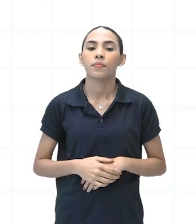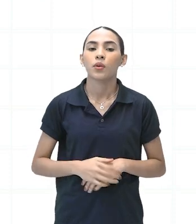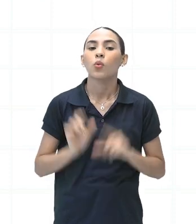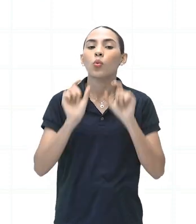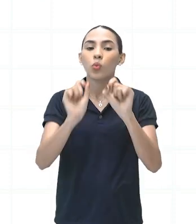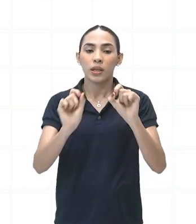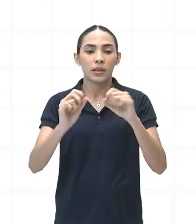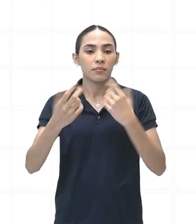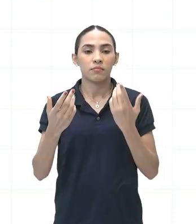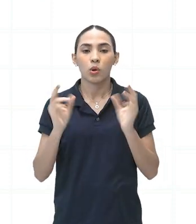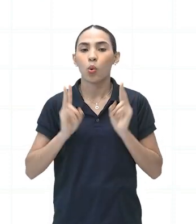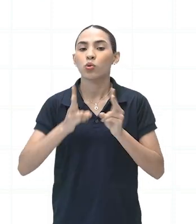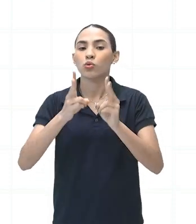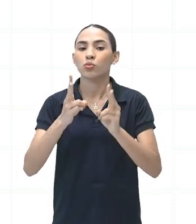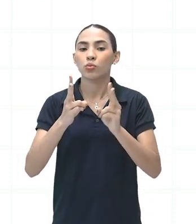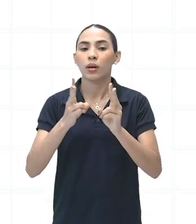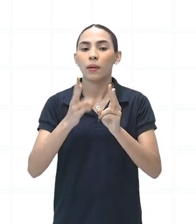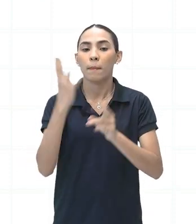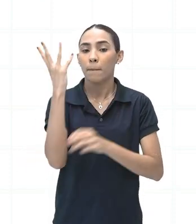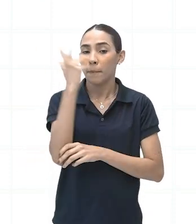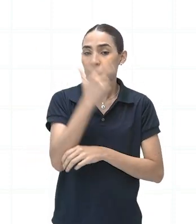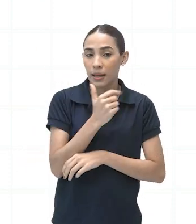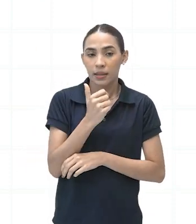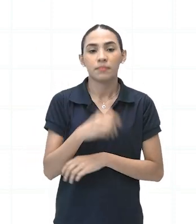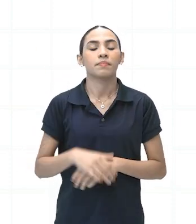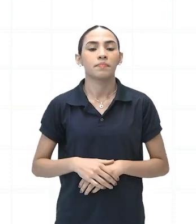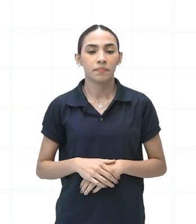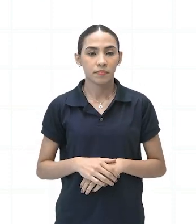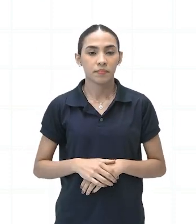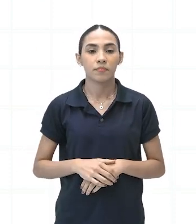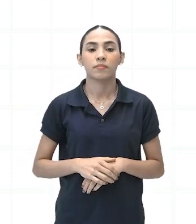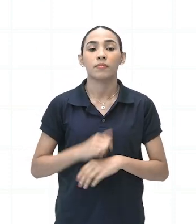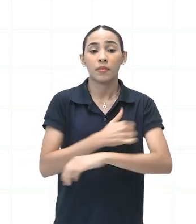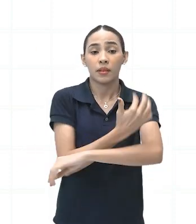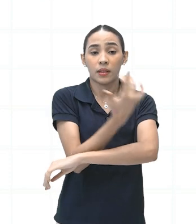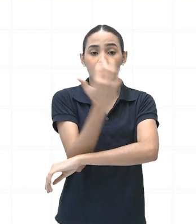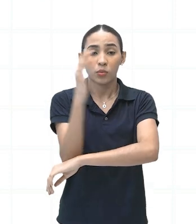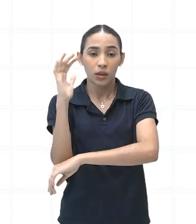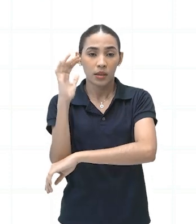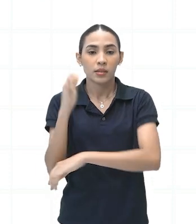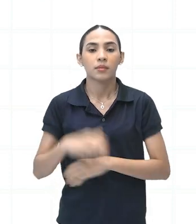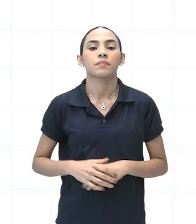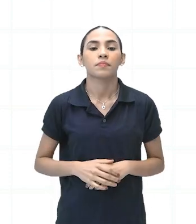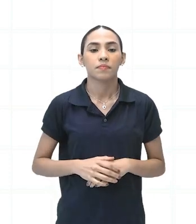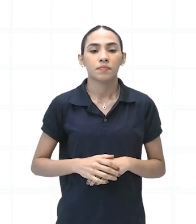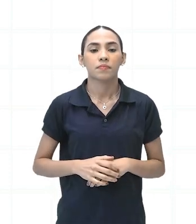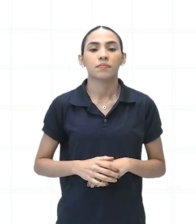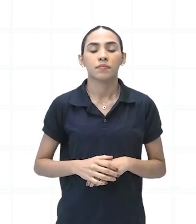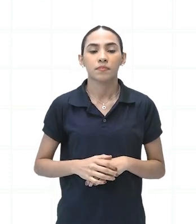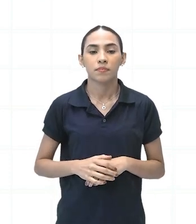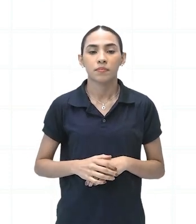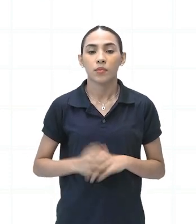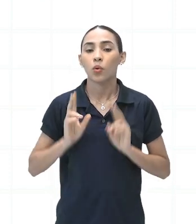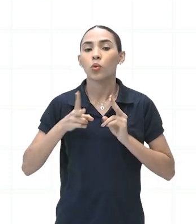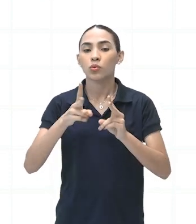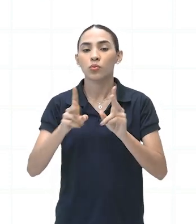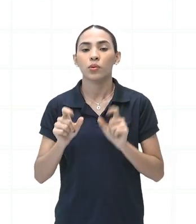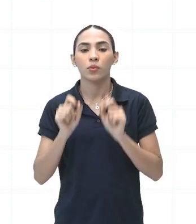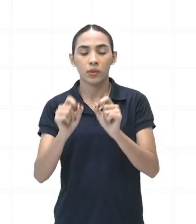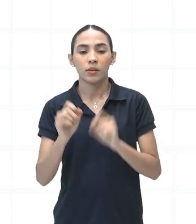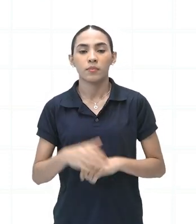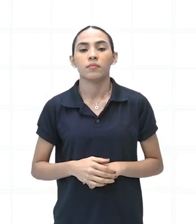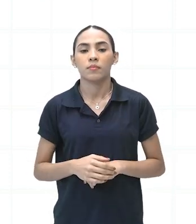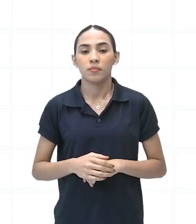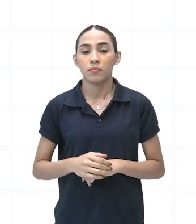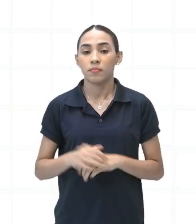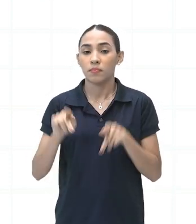que permanece gloriosa? A natureza. Então, a natureza é o meu sujeito, permanece gloriosa é justamente o